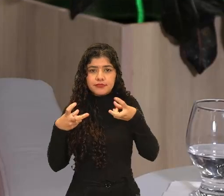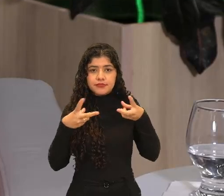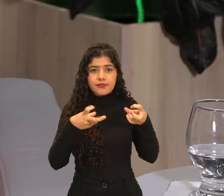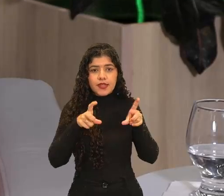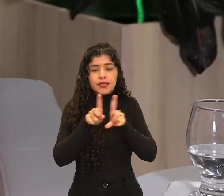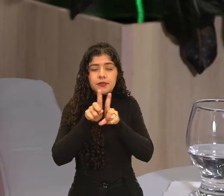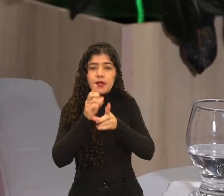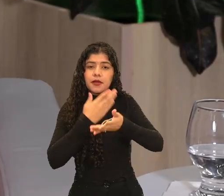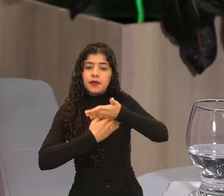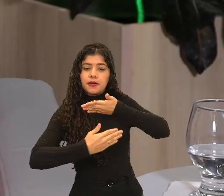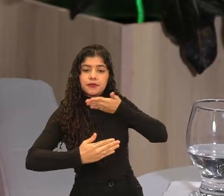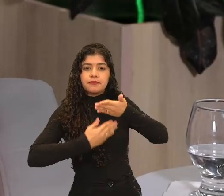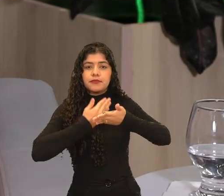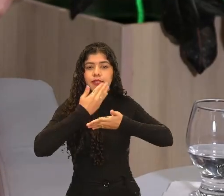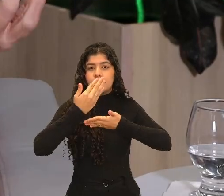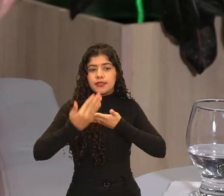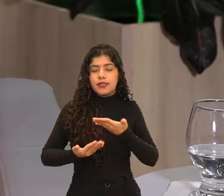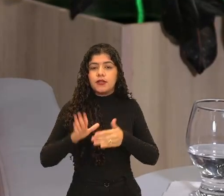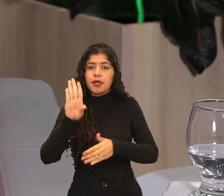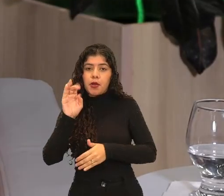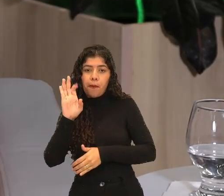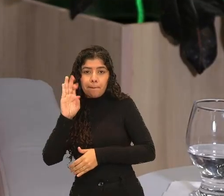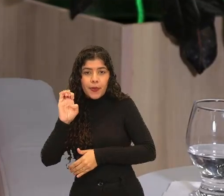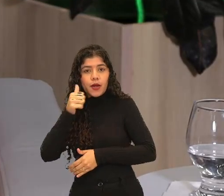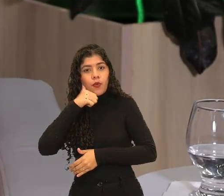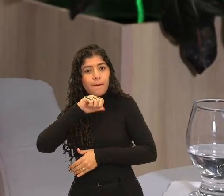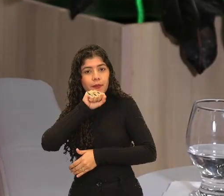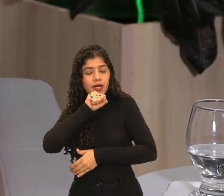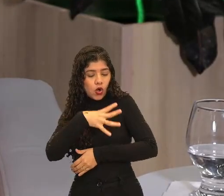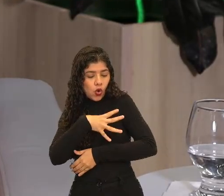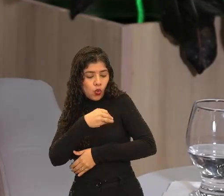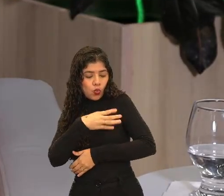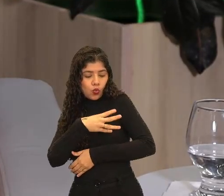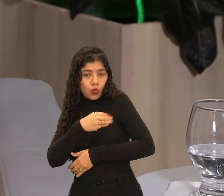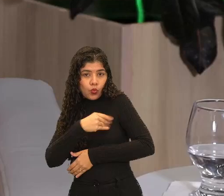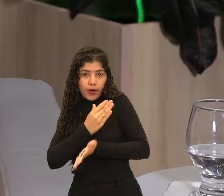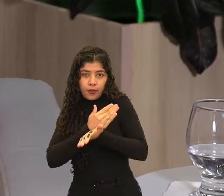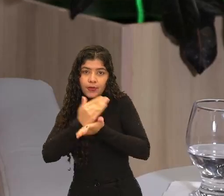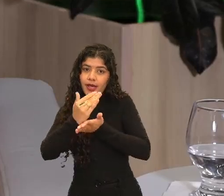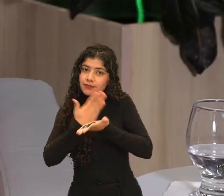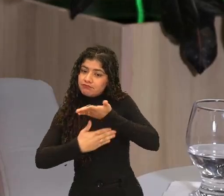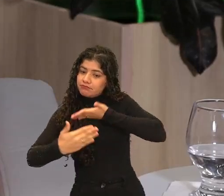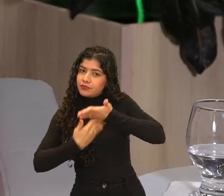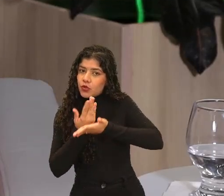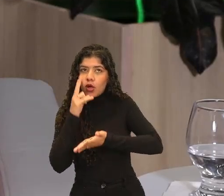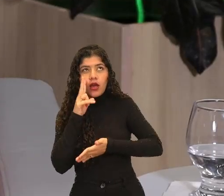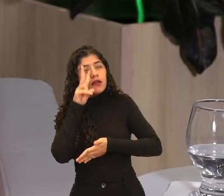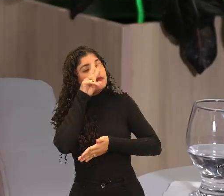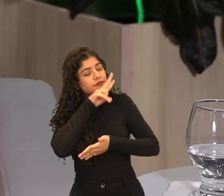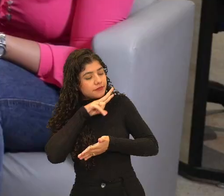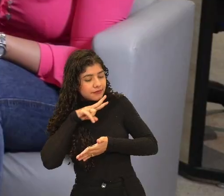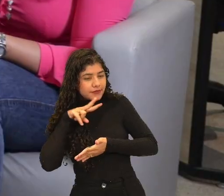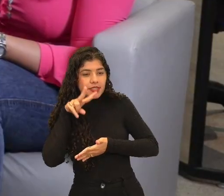naquela interação do bebê, mamãe, né? Quando ele mama, ele já começa a interagir com você, ele já olha, ele já te namora,